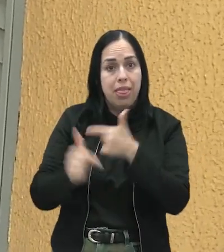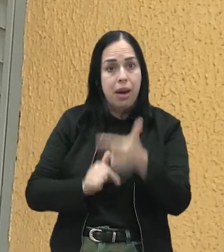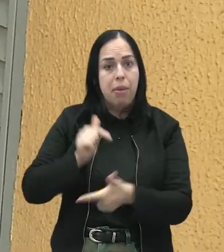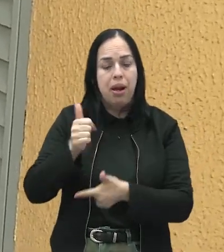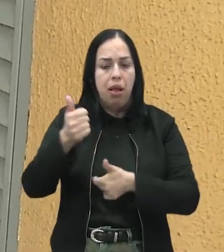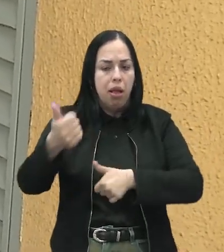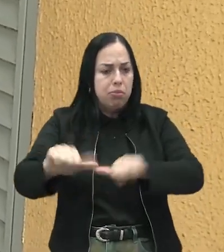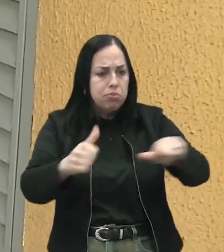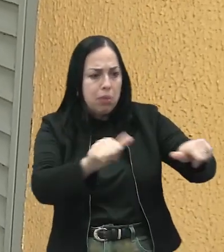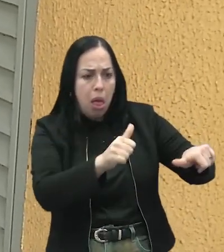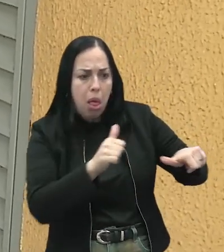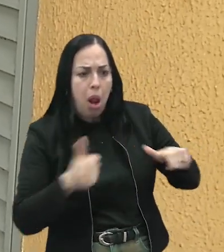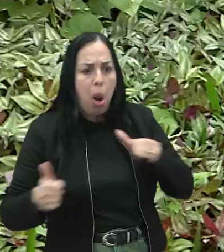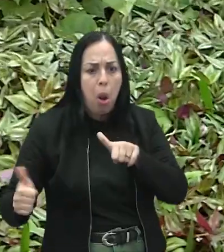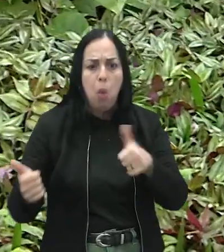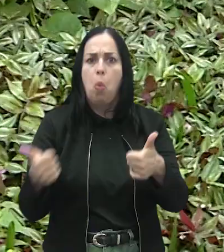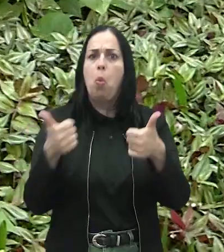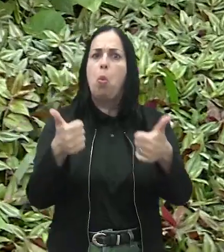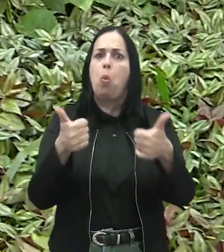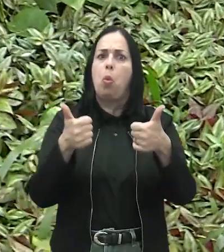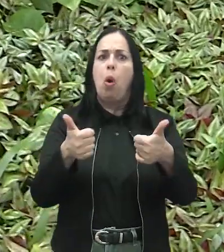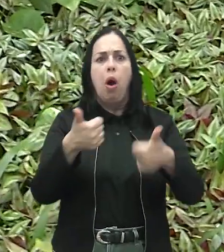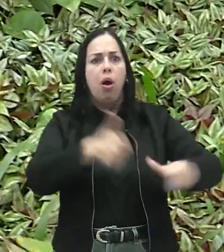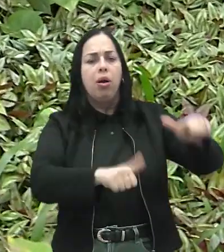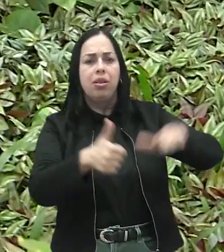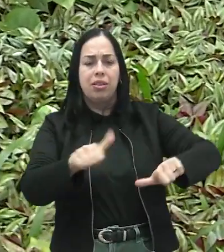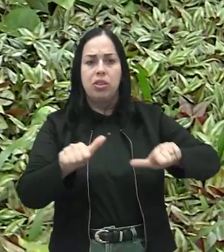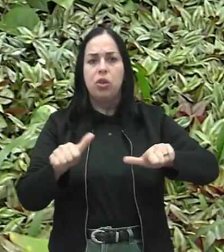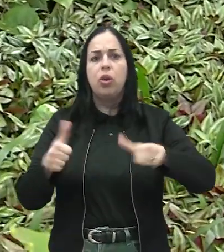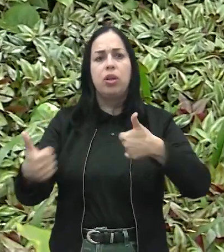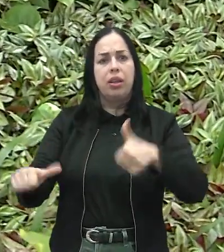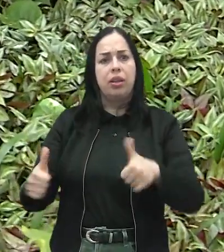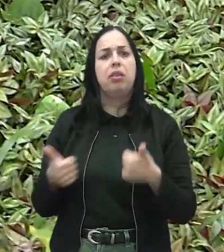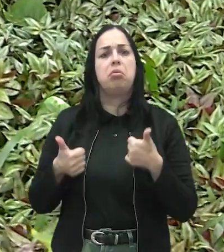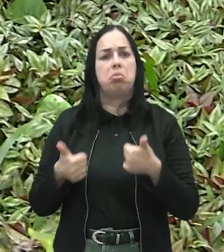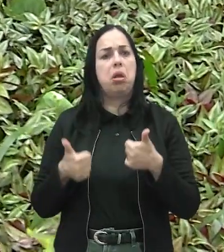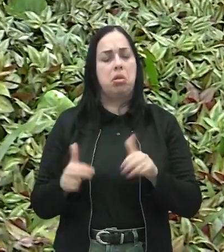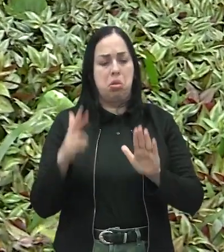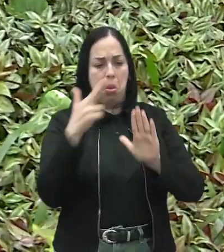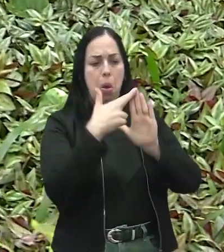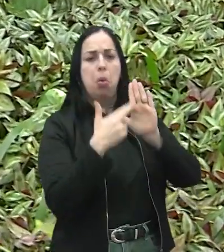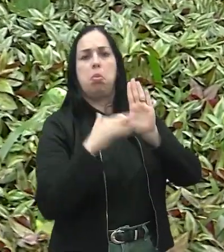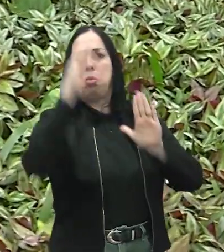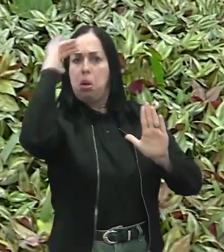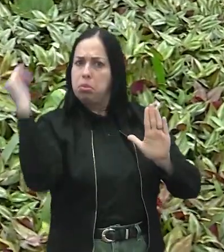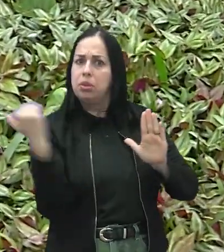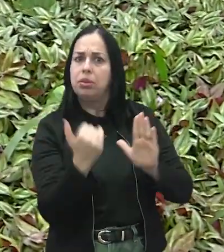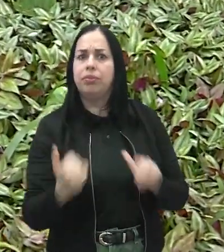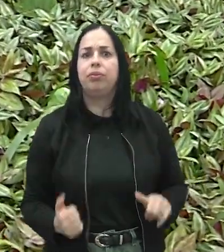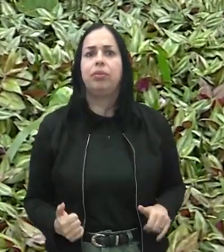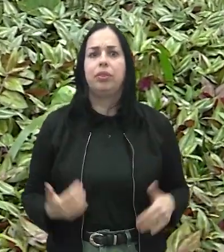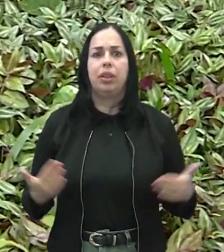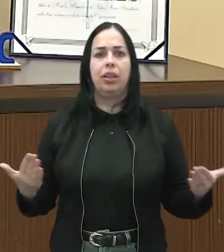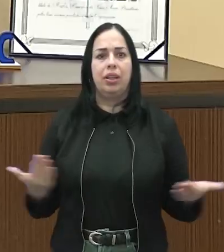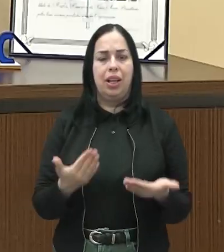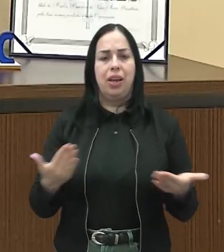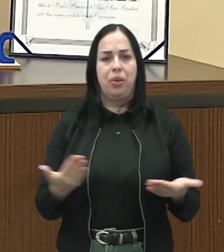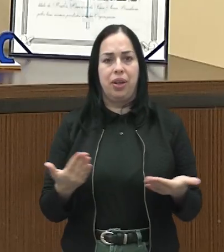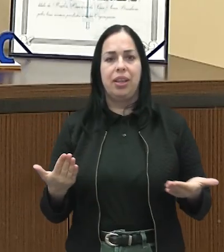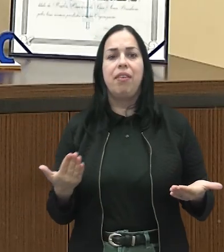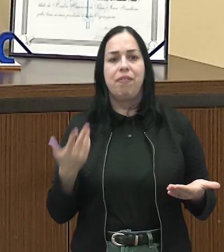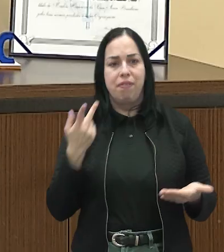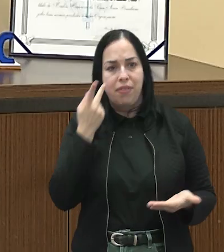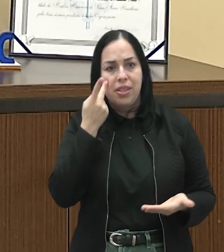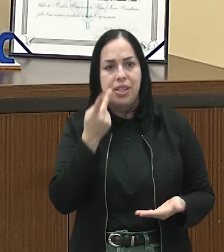equipes atuam como avaliadoras, verificando se o trabalho realizado pelos condomínios segue os parâmetros estabelecidos. Estamos